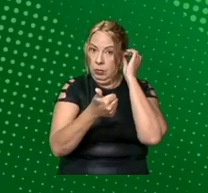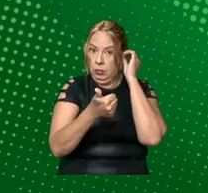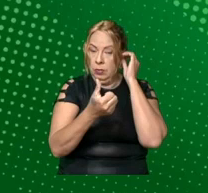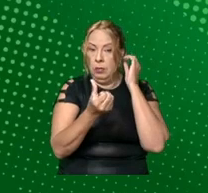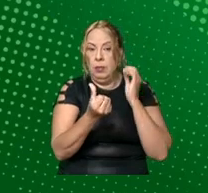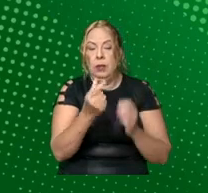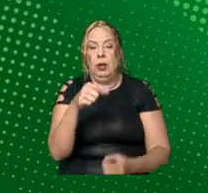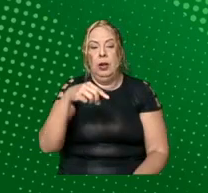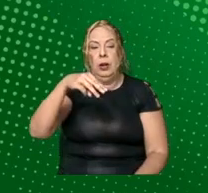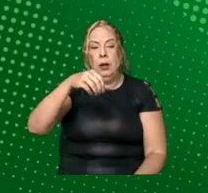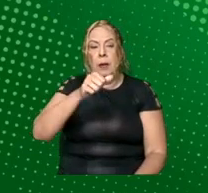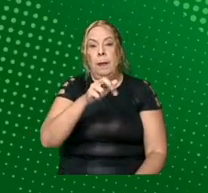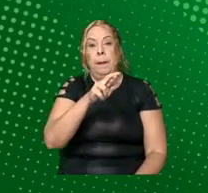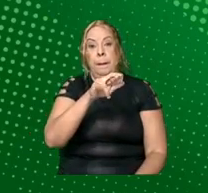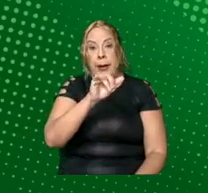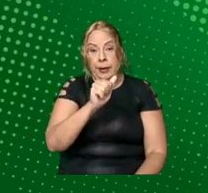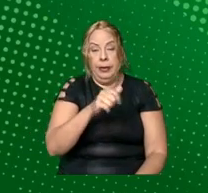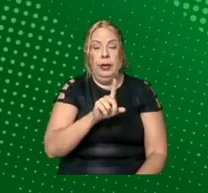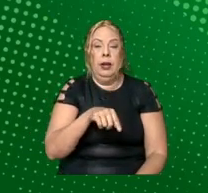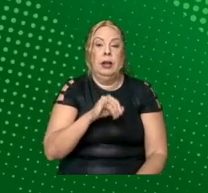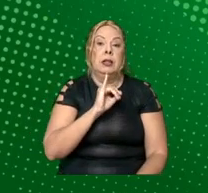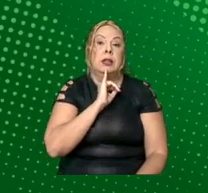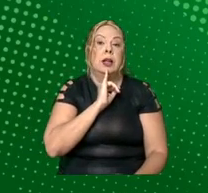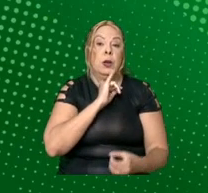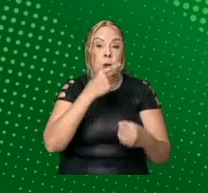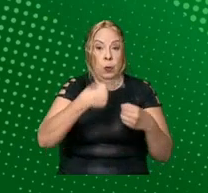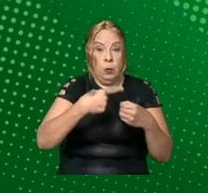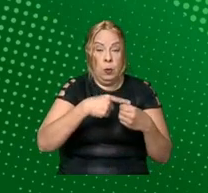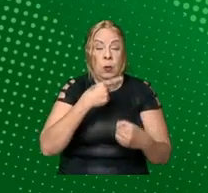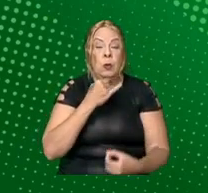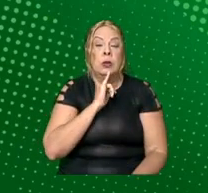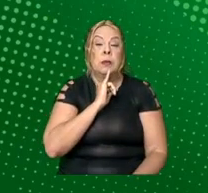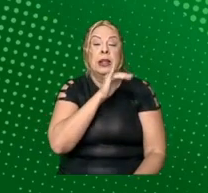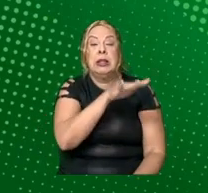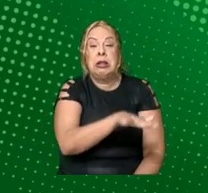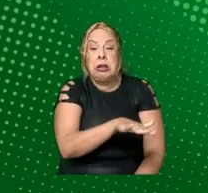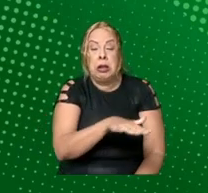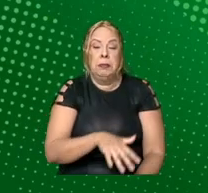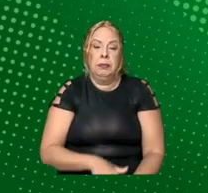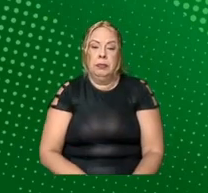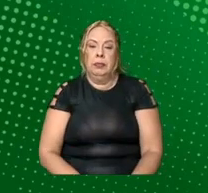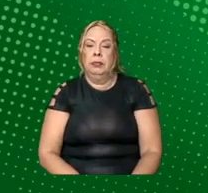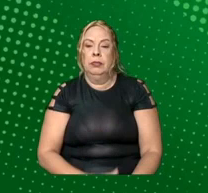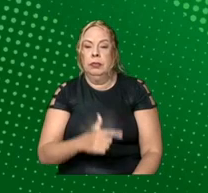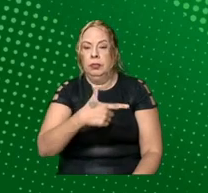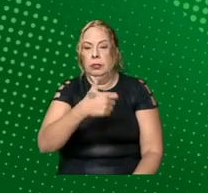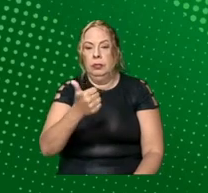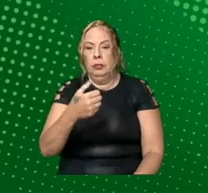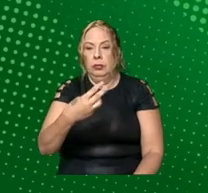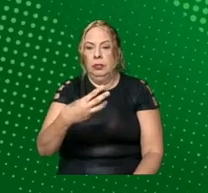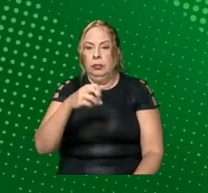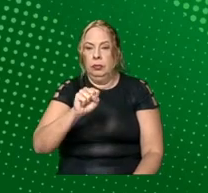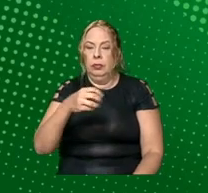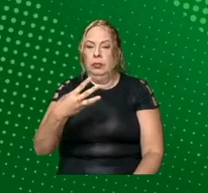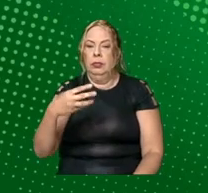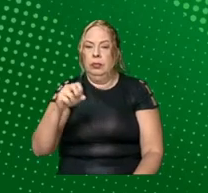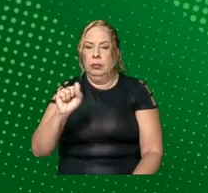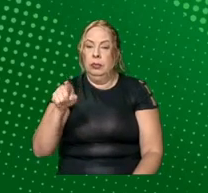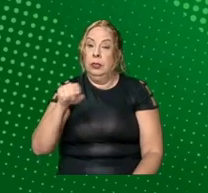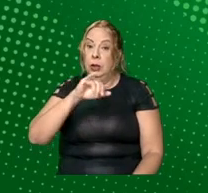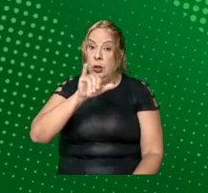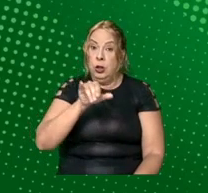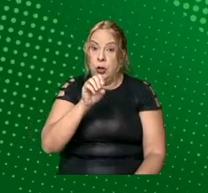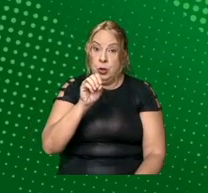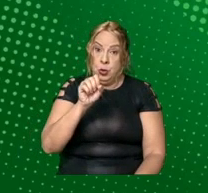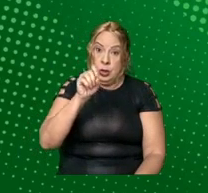141016, Maria Nélia de Itabaianinha, com o Sandro, adquiriu Regional Estância. Girou e parou no 213848, José Pedro